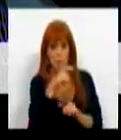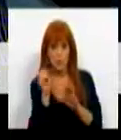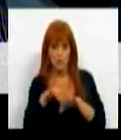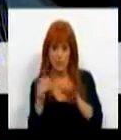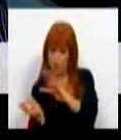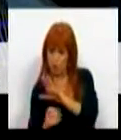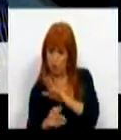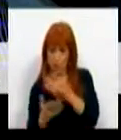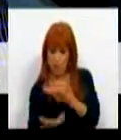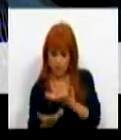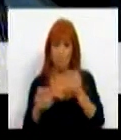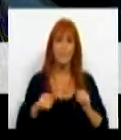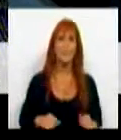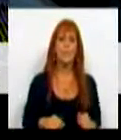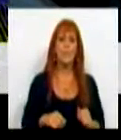depositantes.